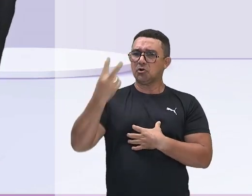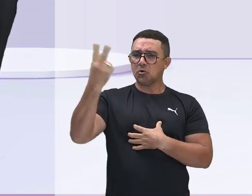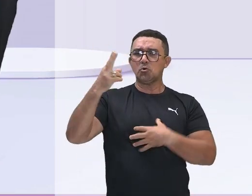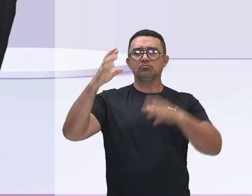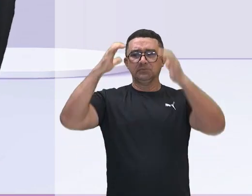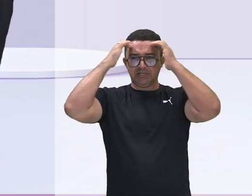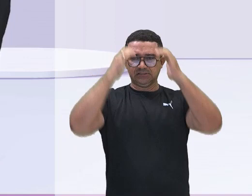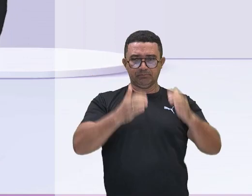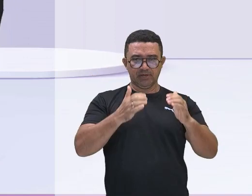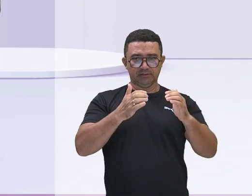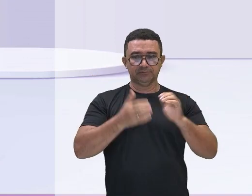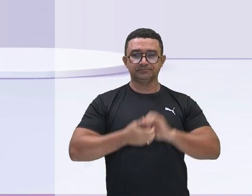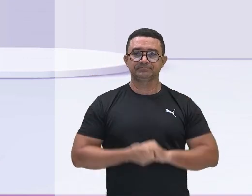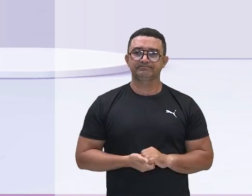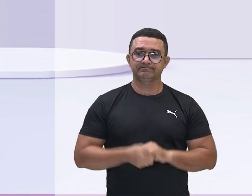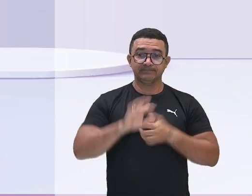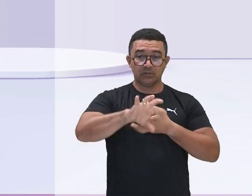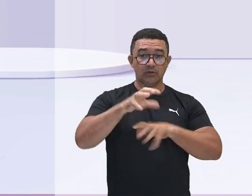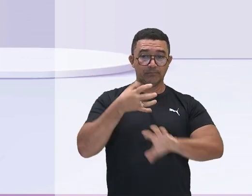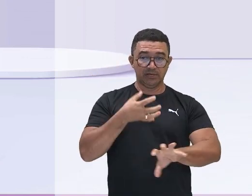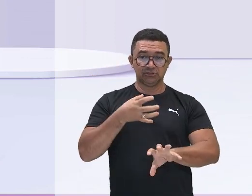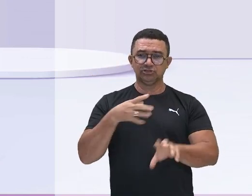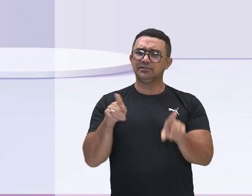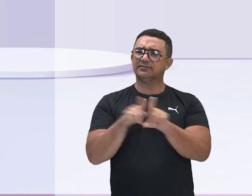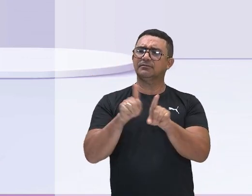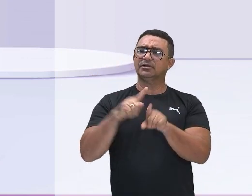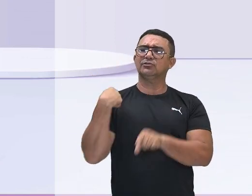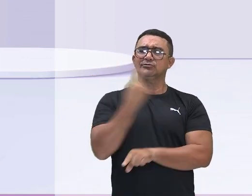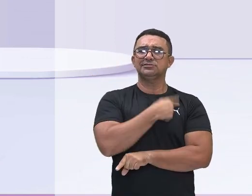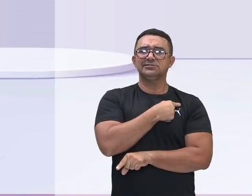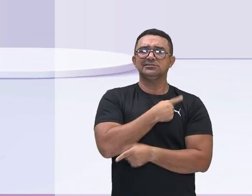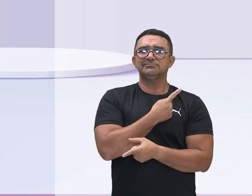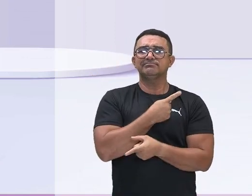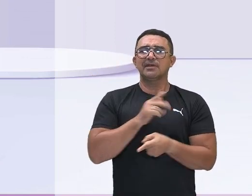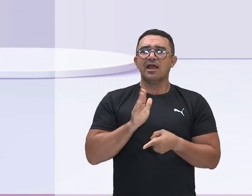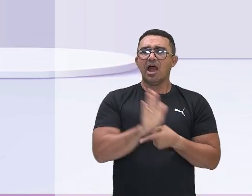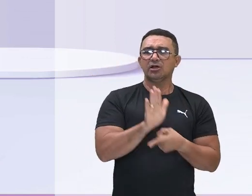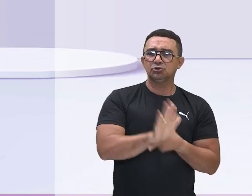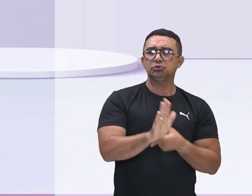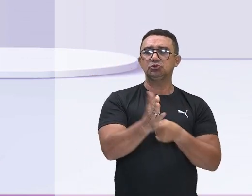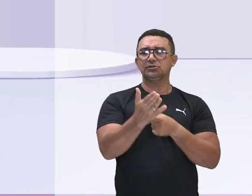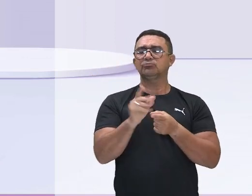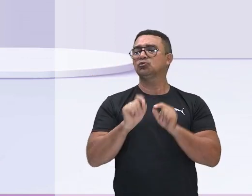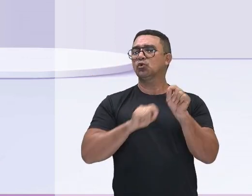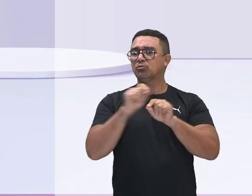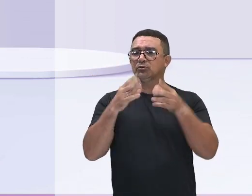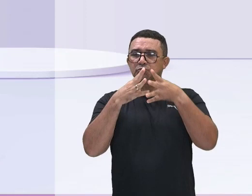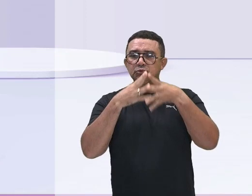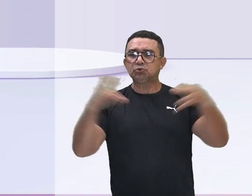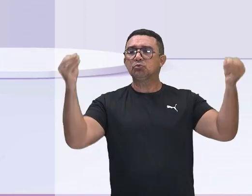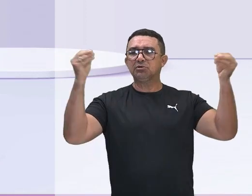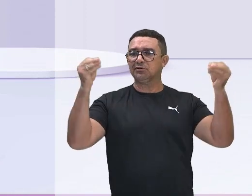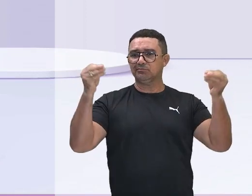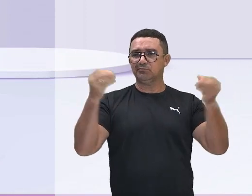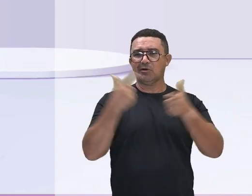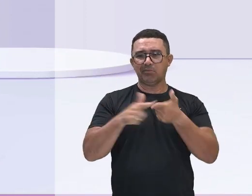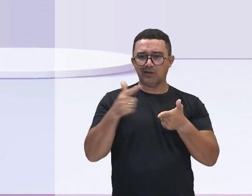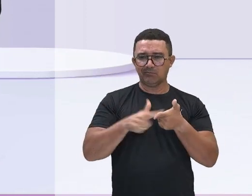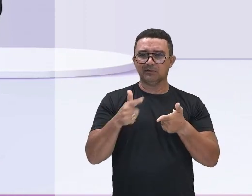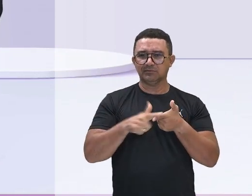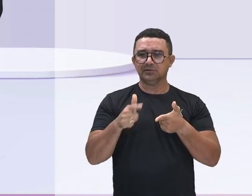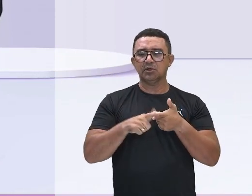A empatia, ela também nos ajuda, turma, a resolver conflitos de forma pacífica